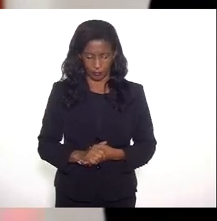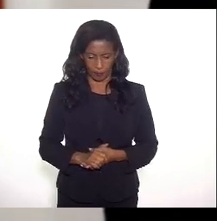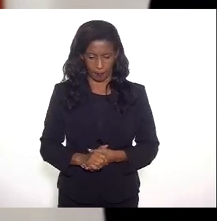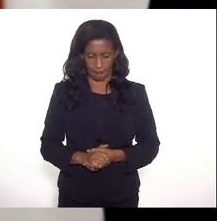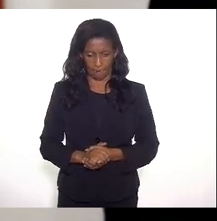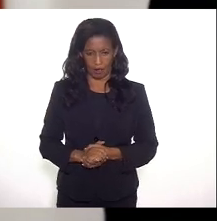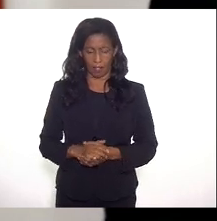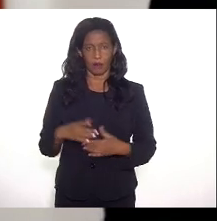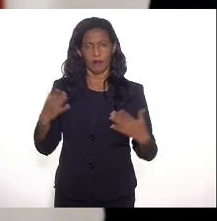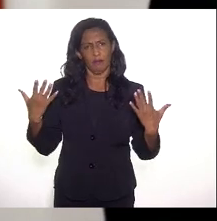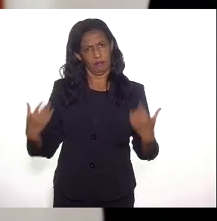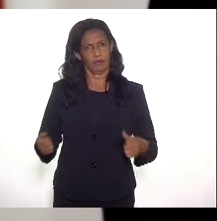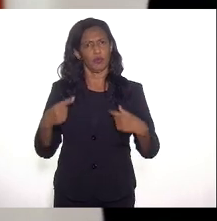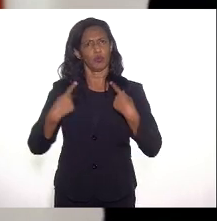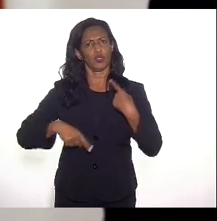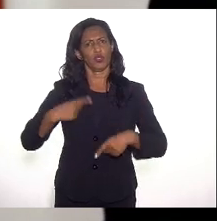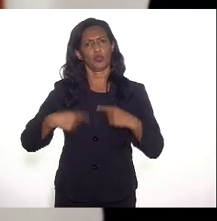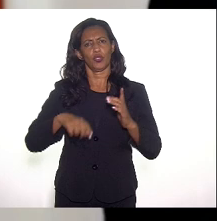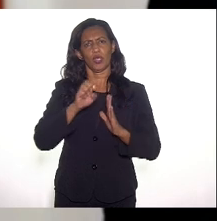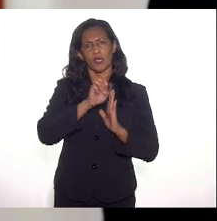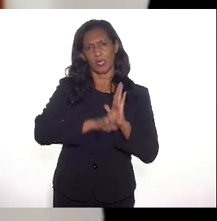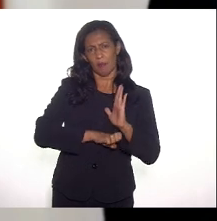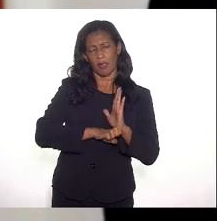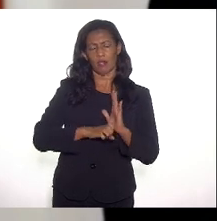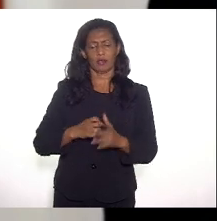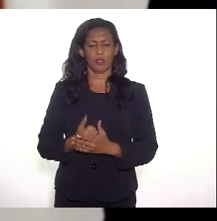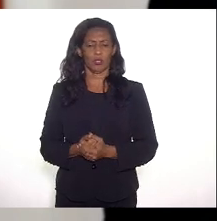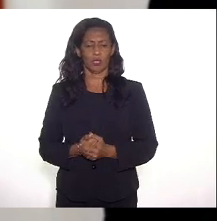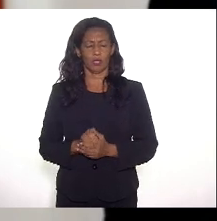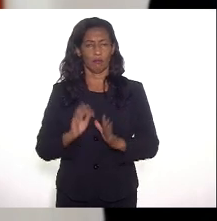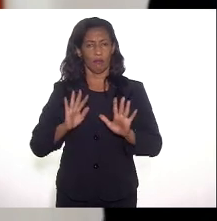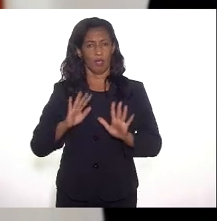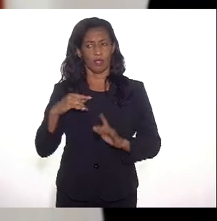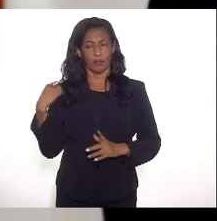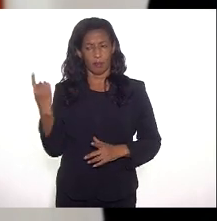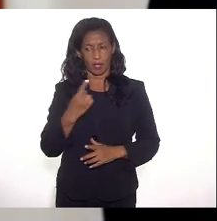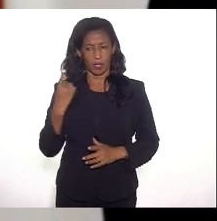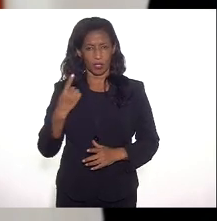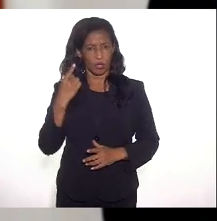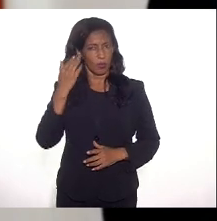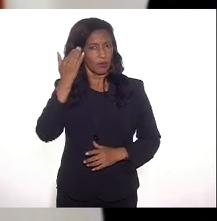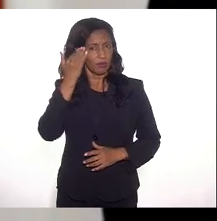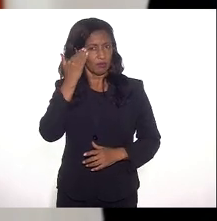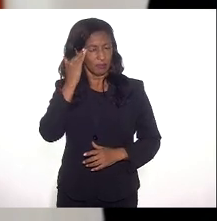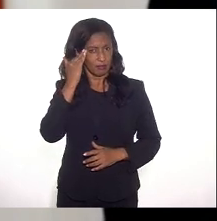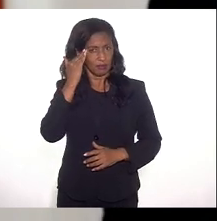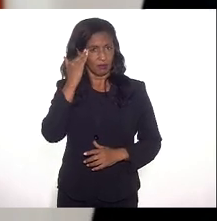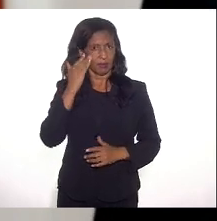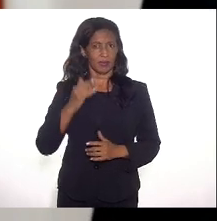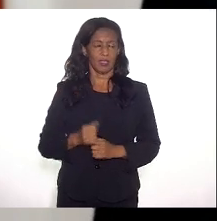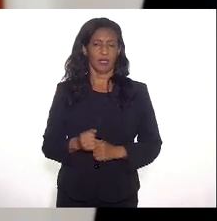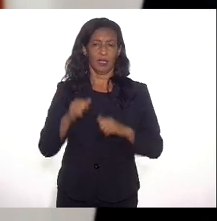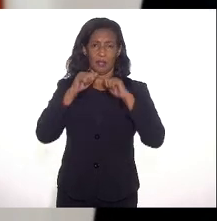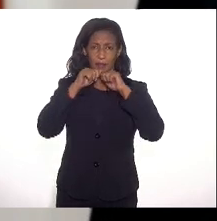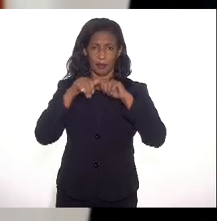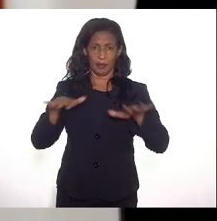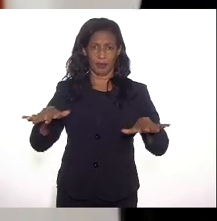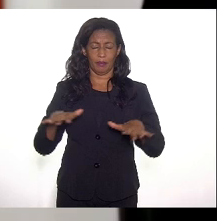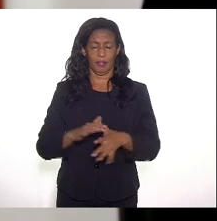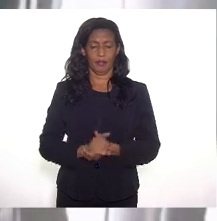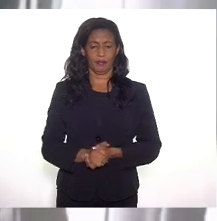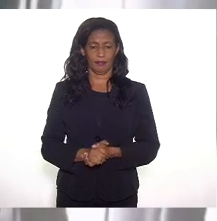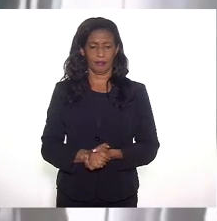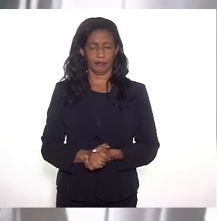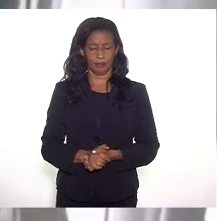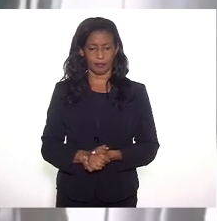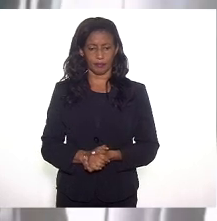vamos discutir as emendas, mas é para que a gente possa tentar amenizar a questão aí da pandemia. Tá bom? Vai